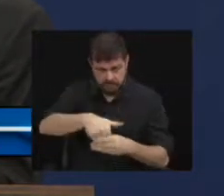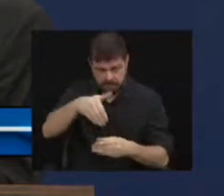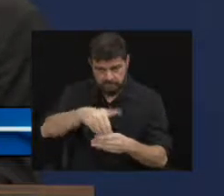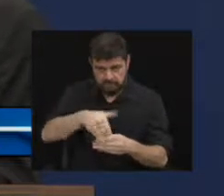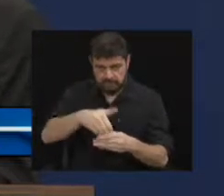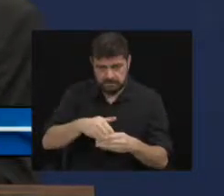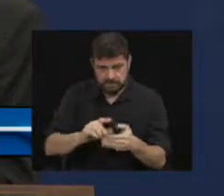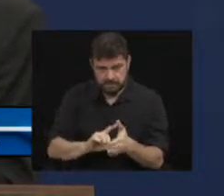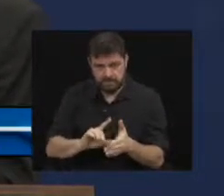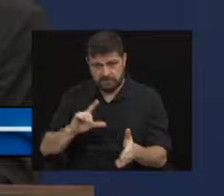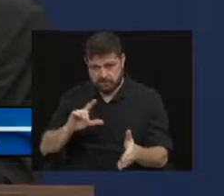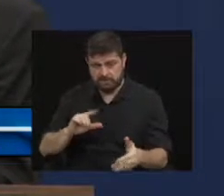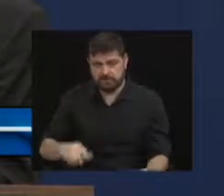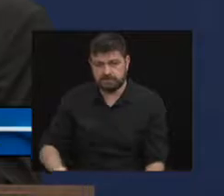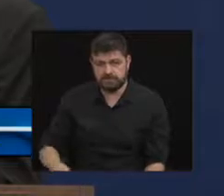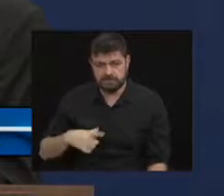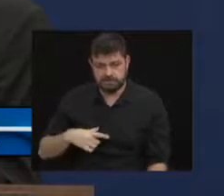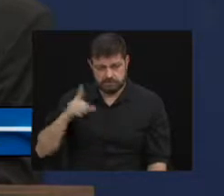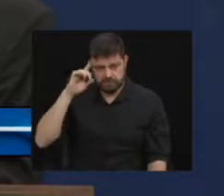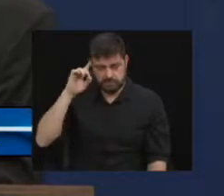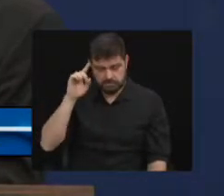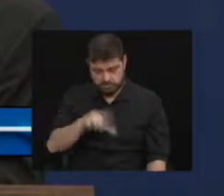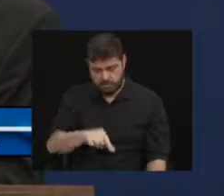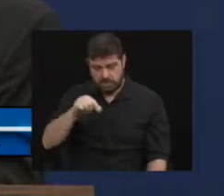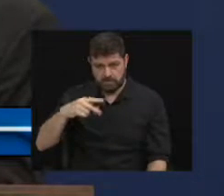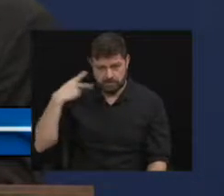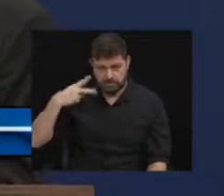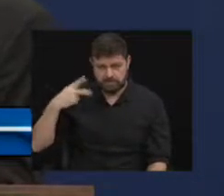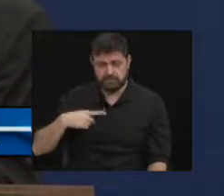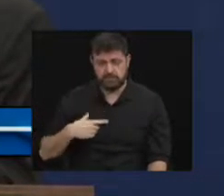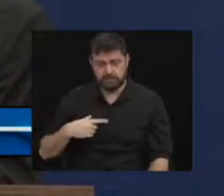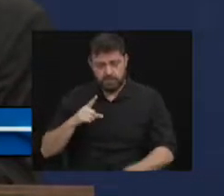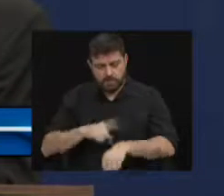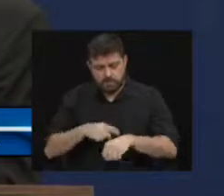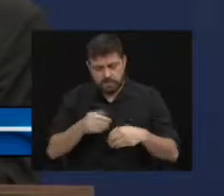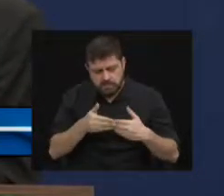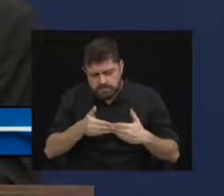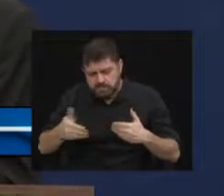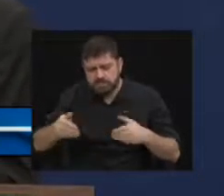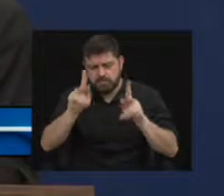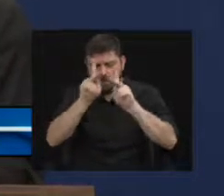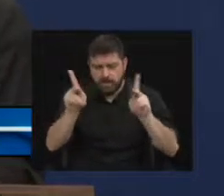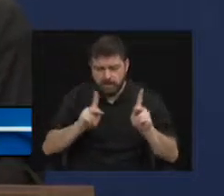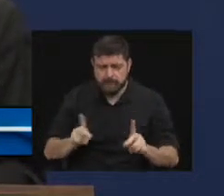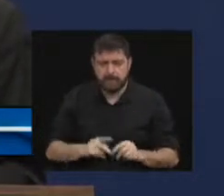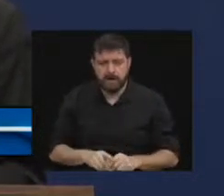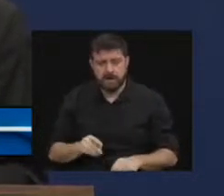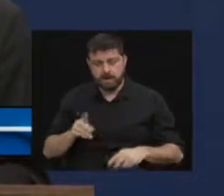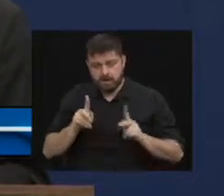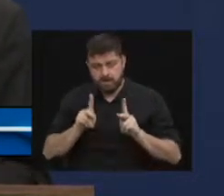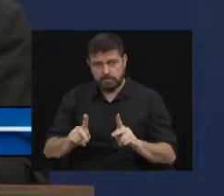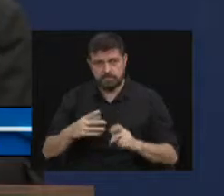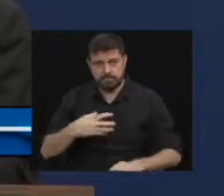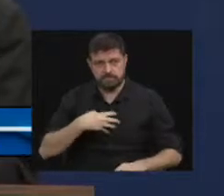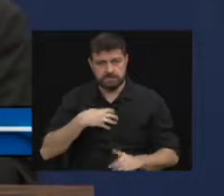apresentado através de campanha, através de debates, então que nós possamos ter um pleito